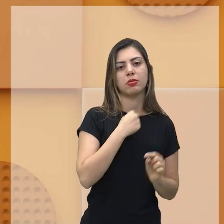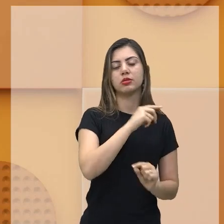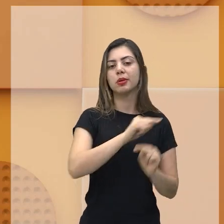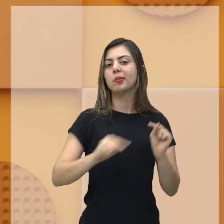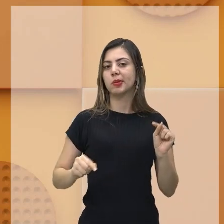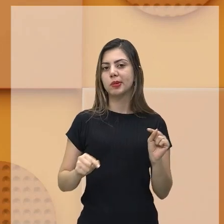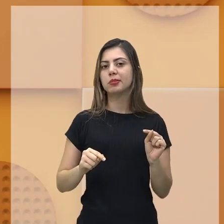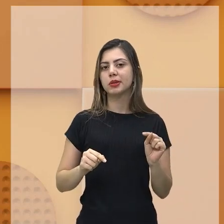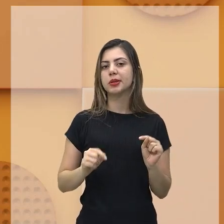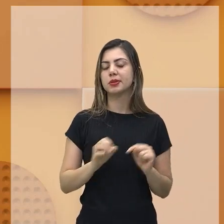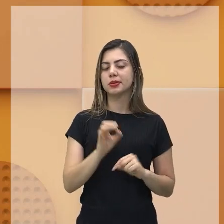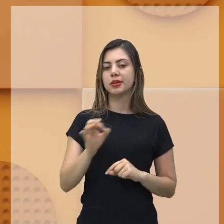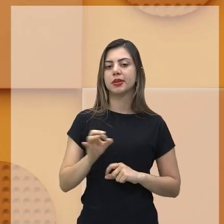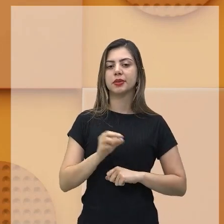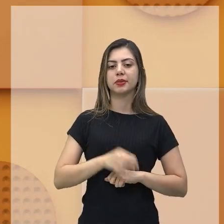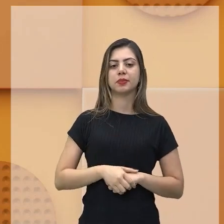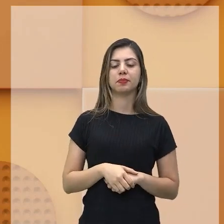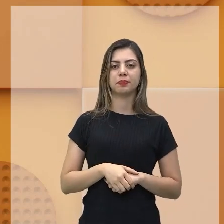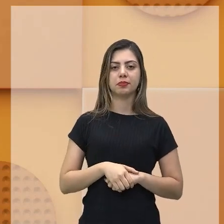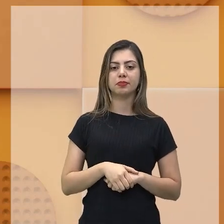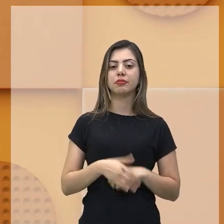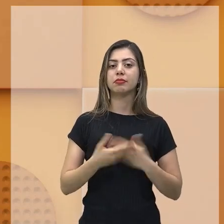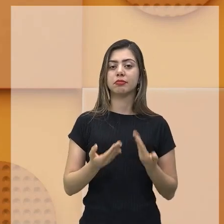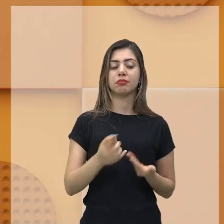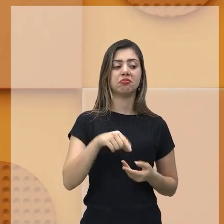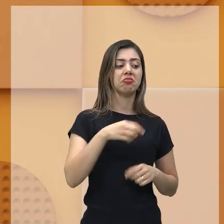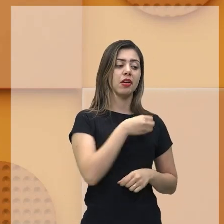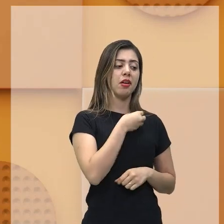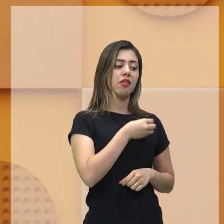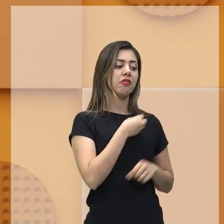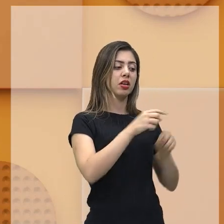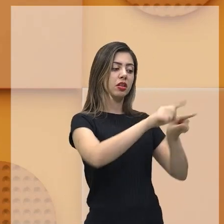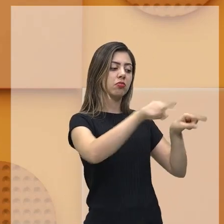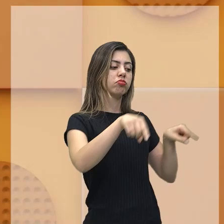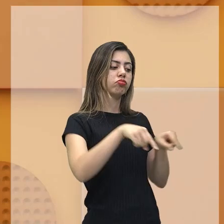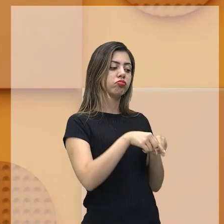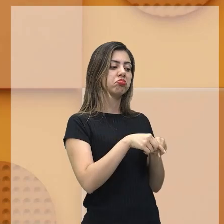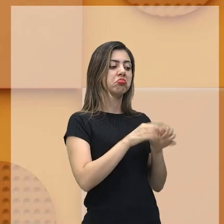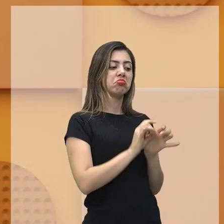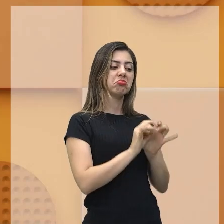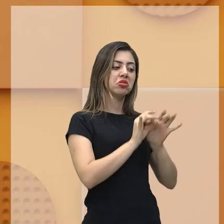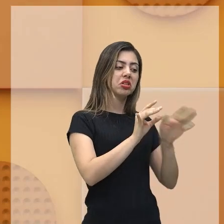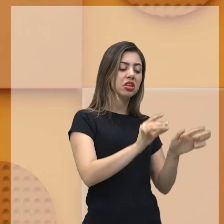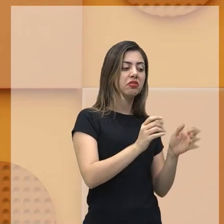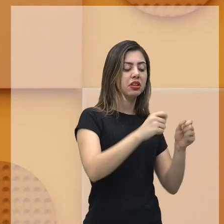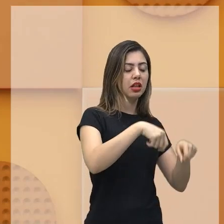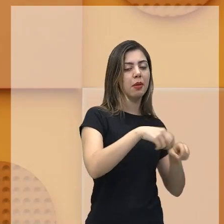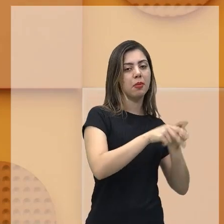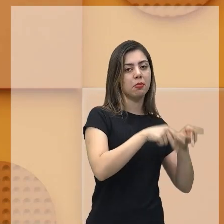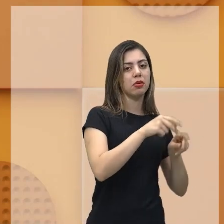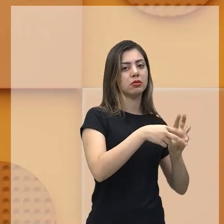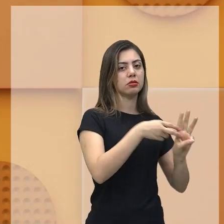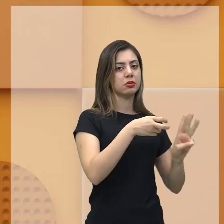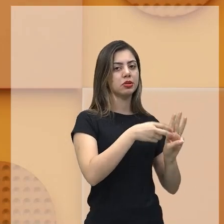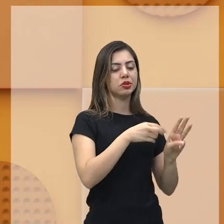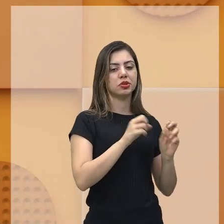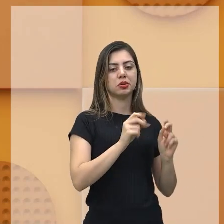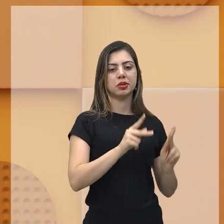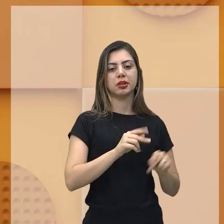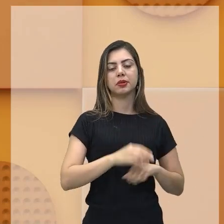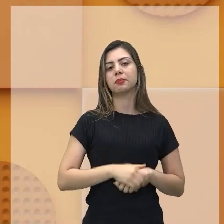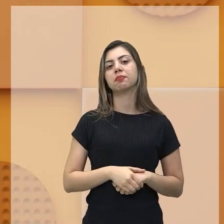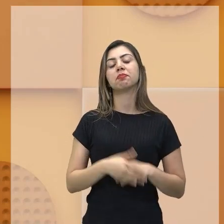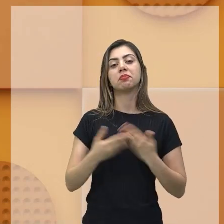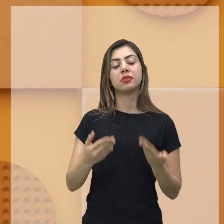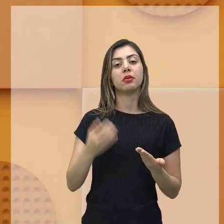estão ali para especulação fundiária, elas estão ali para servirem como casa e moradia das populações indígenas.